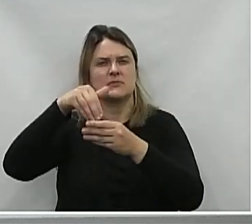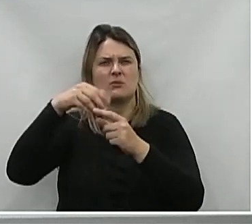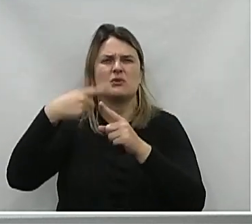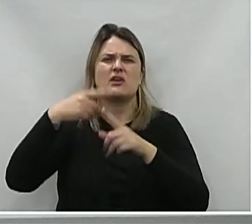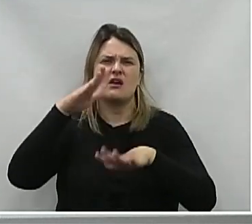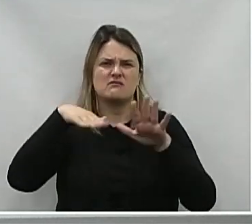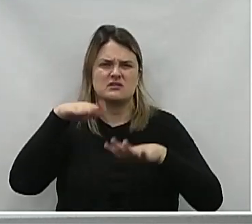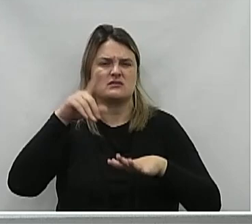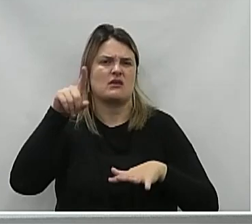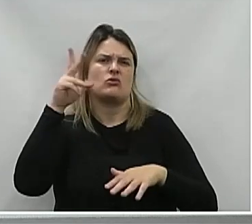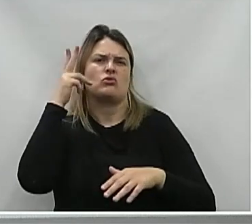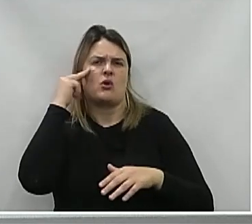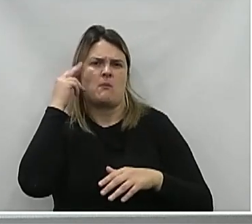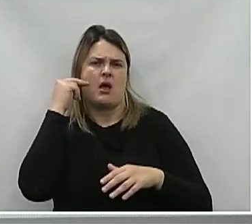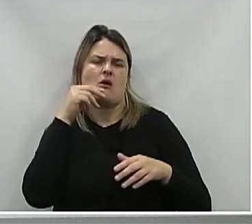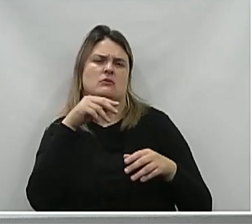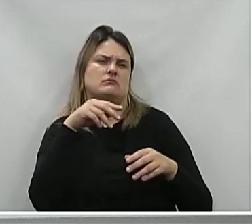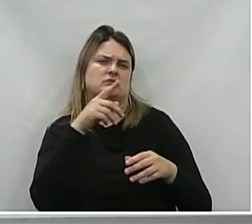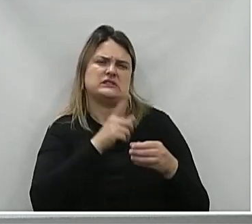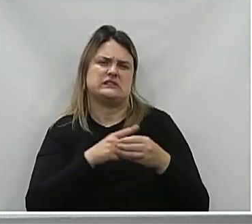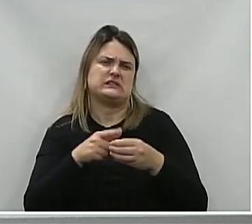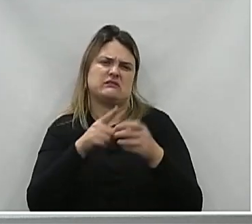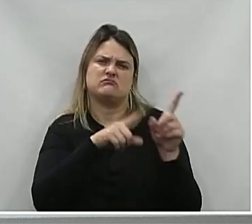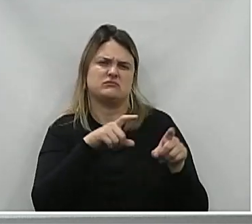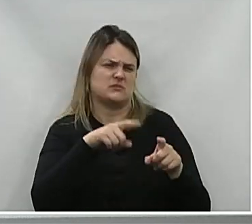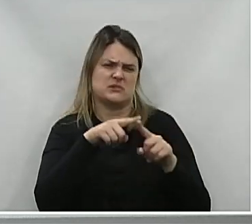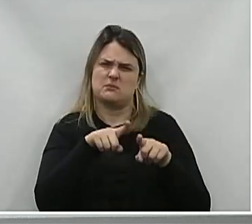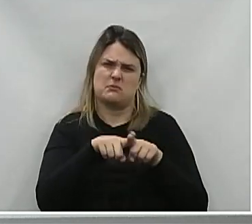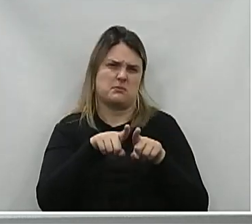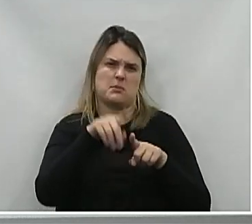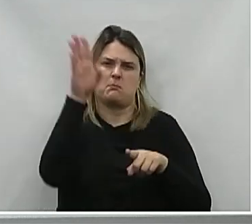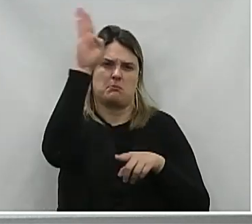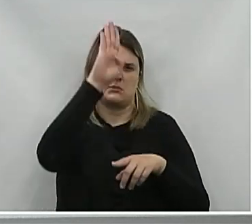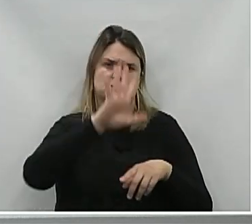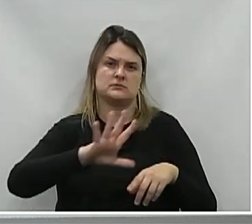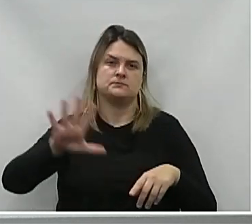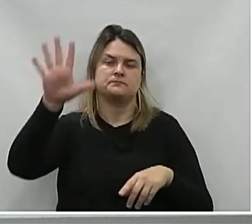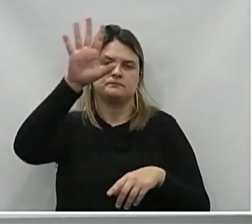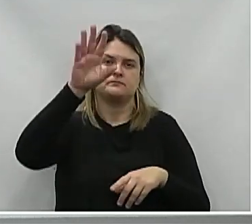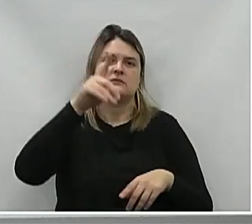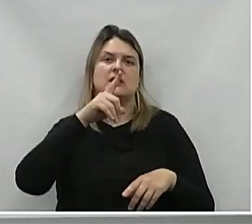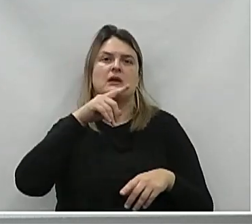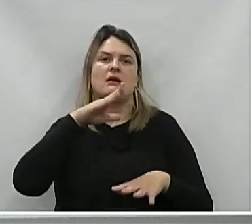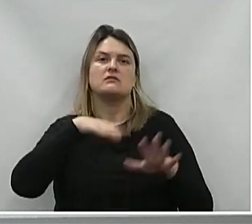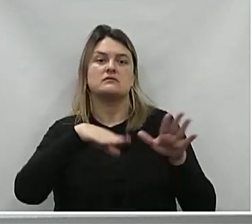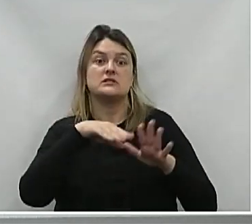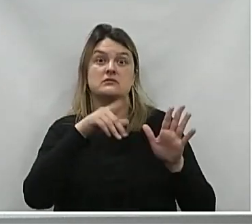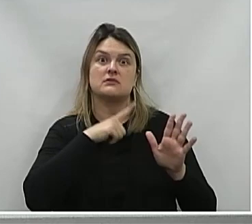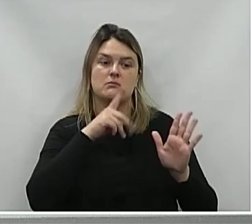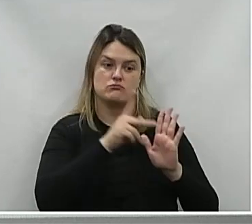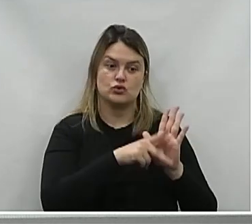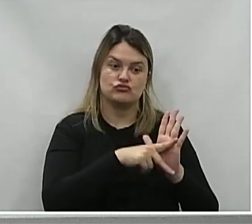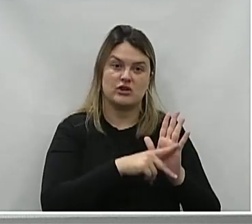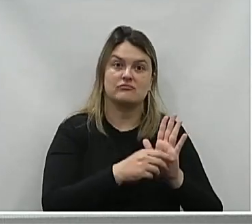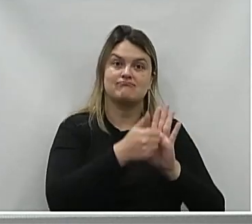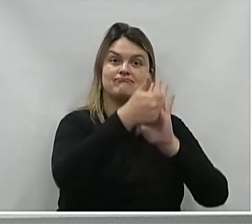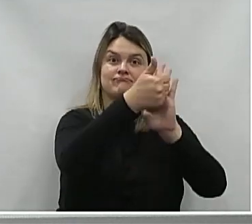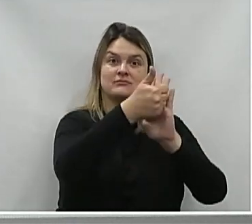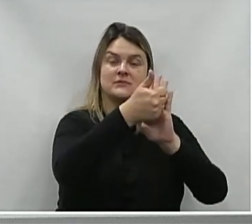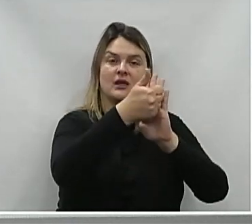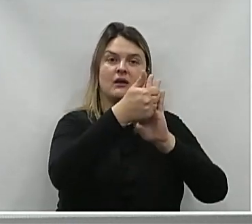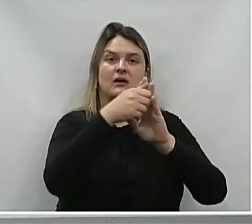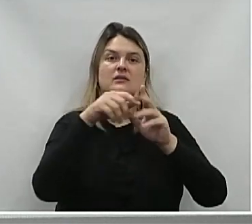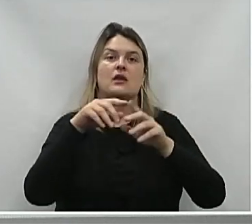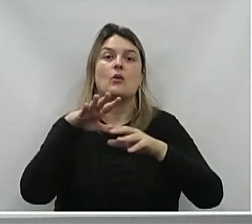municipais, que é muito comum no interior, no Brasil como um todo, nós temos a interrupção de muitos projetos positivos por questões até